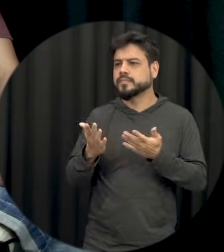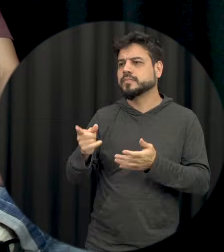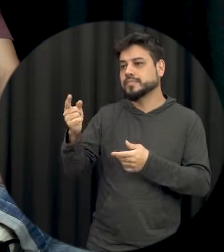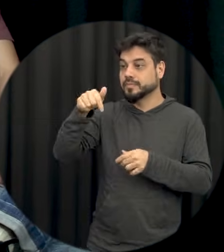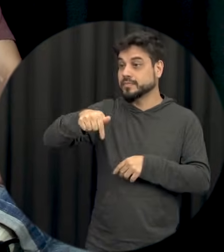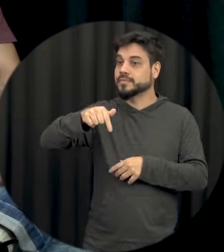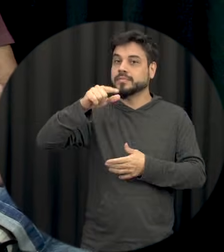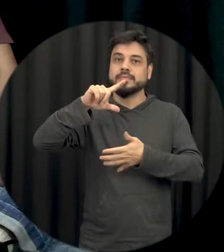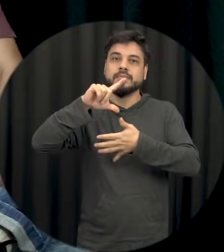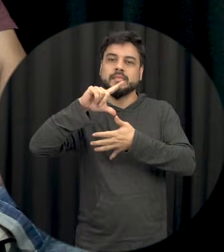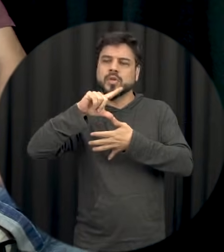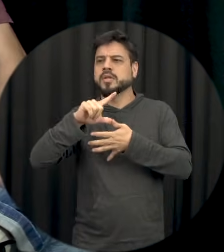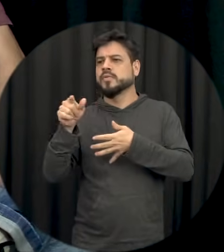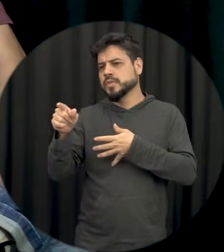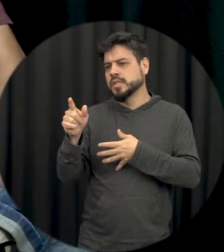na universidade?